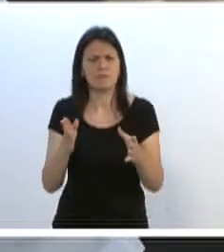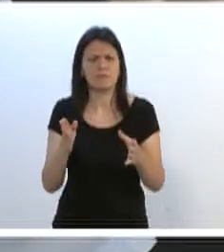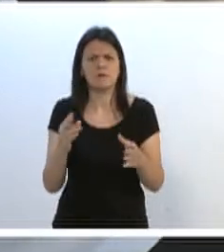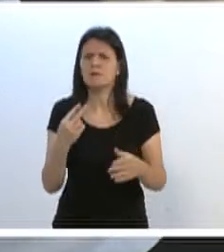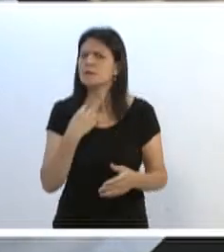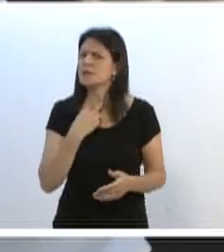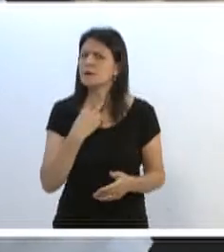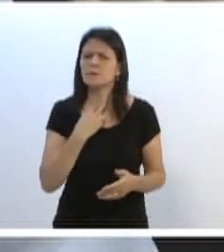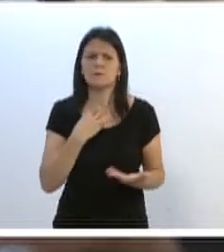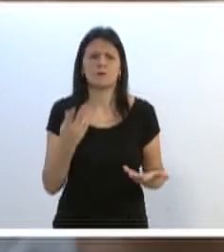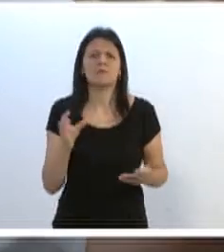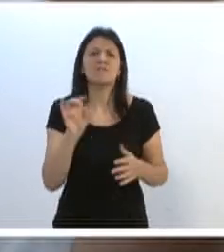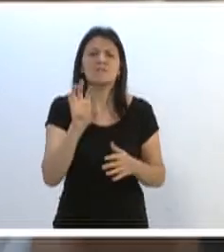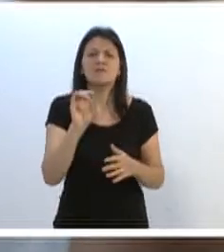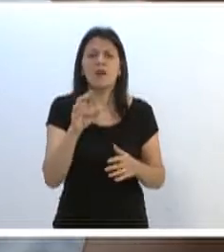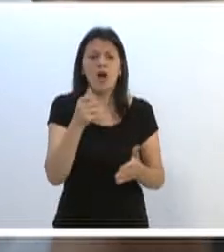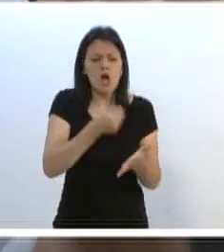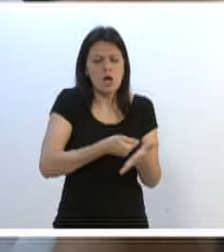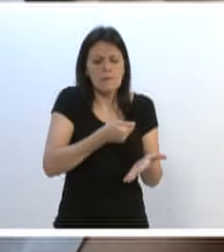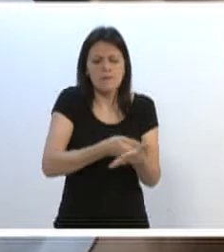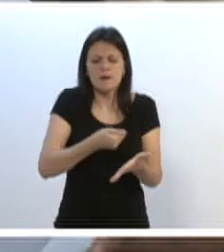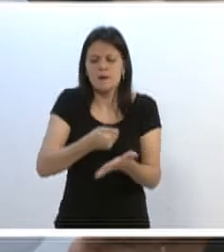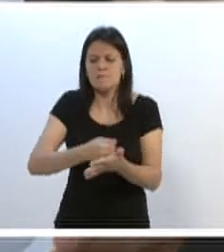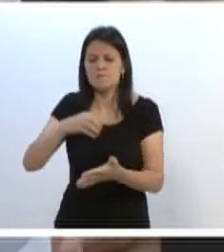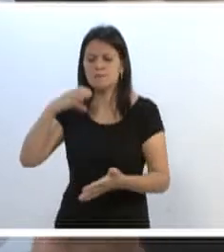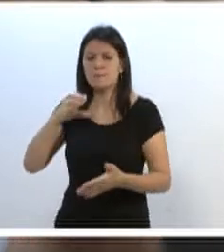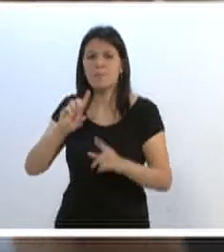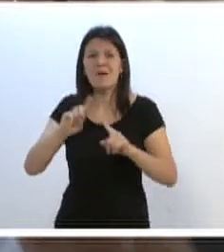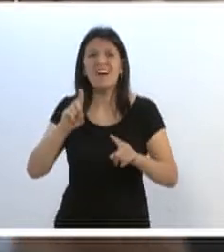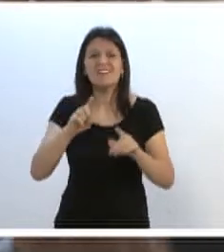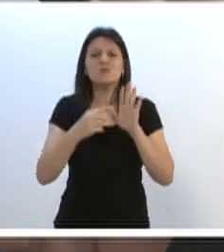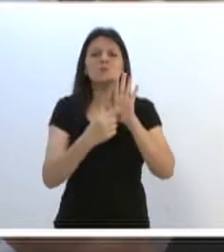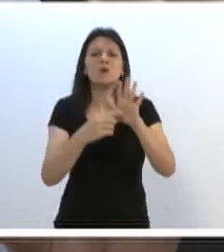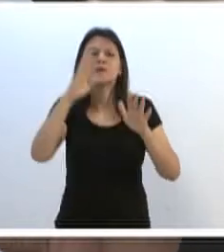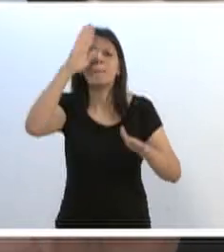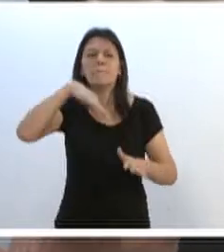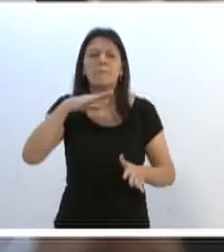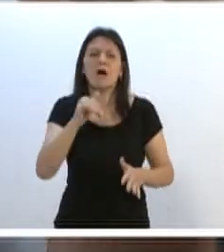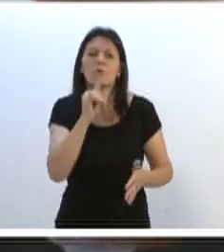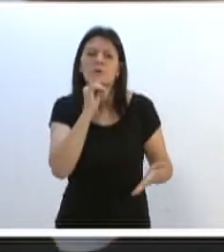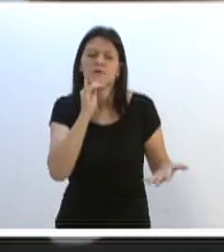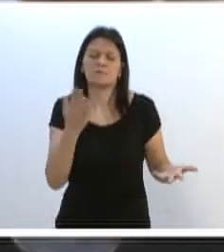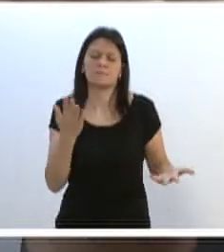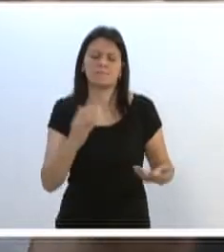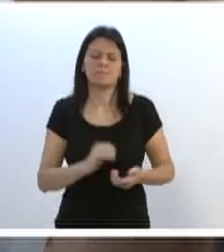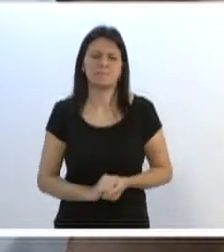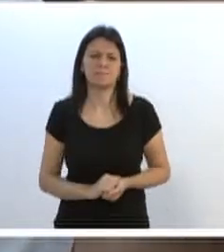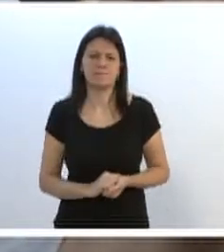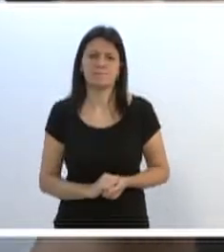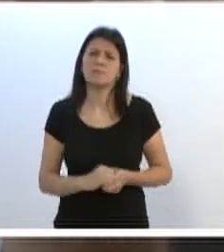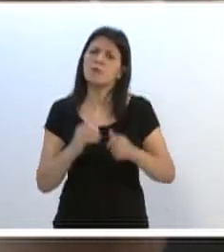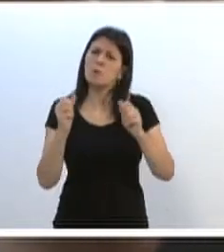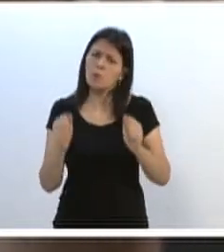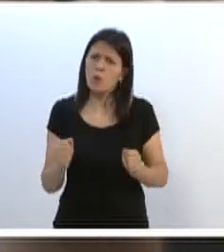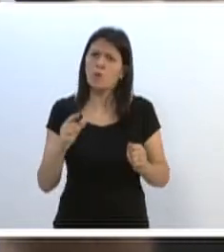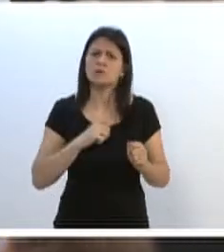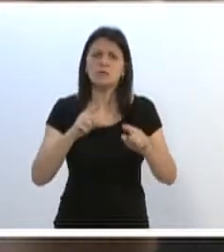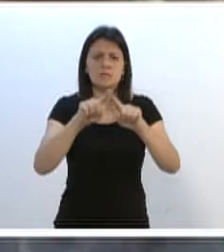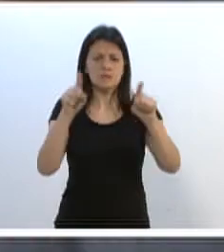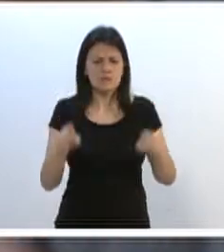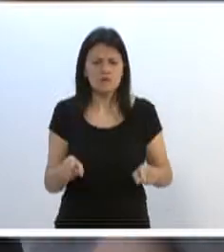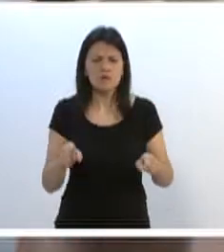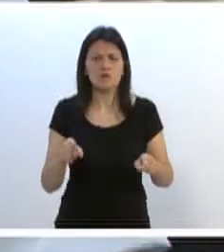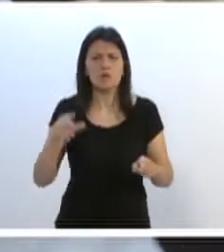podemos simplesmente querer cobrar do cidadão e dar mau exemplo. Eu acho que não é todos os servidores. Pode ter nesse meio servidores que abusam da